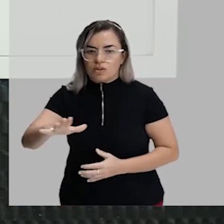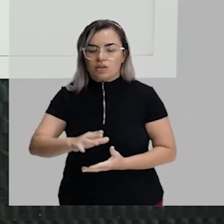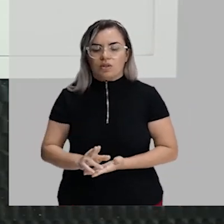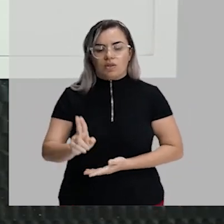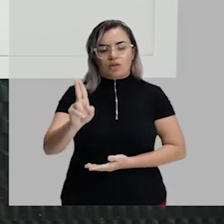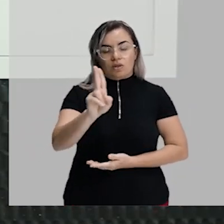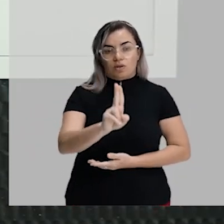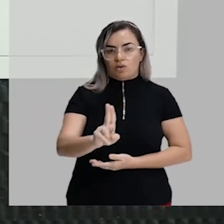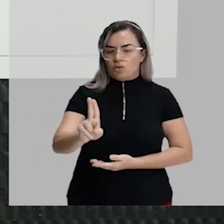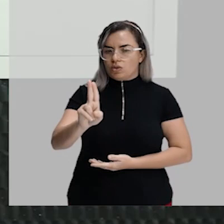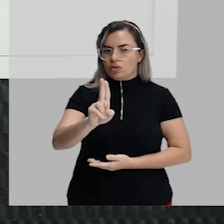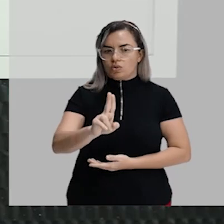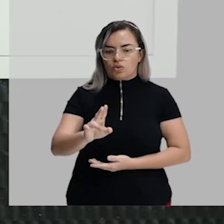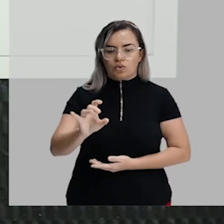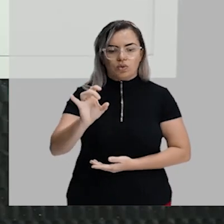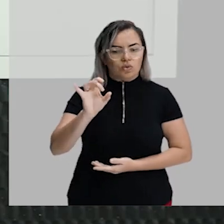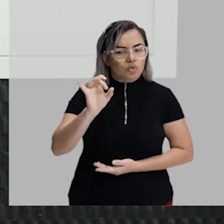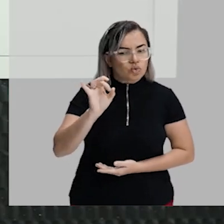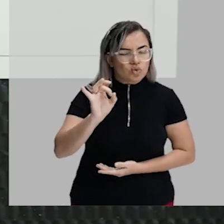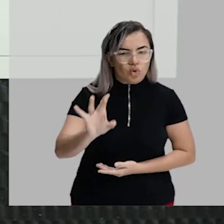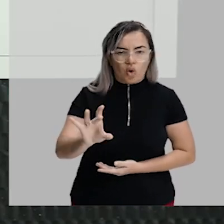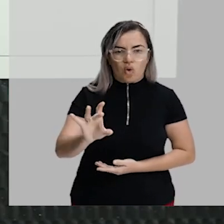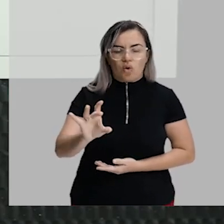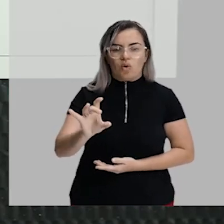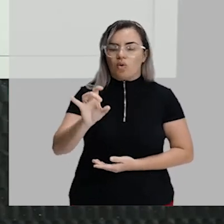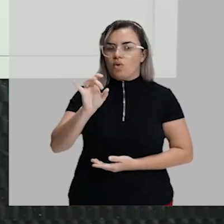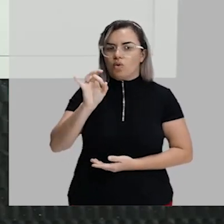exclusivamente, olha só a palavra, está utilizando